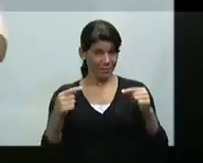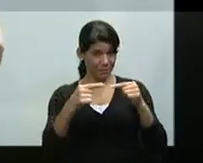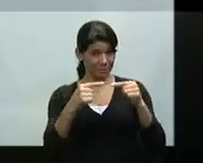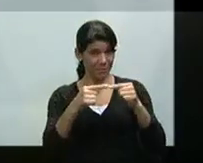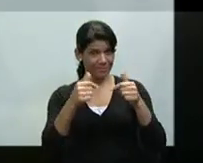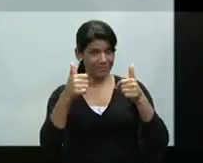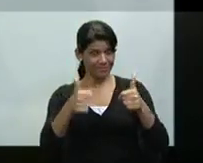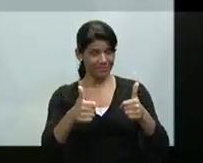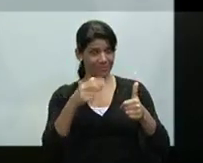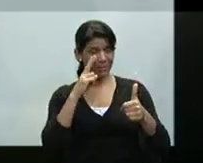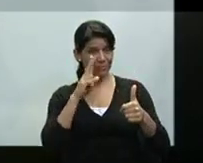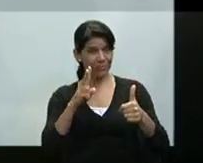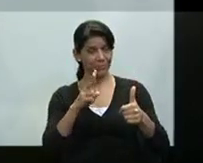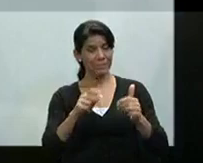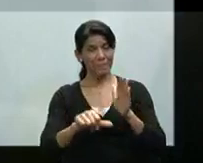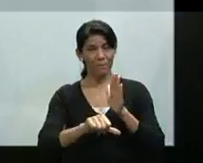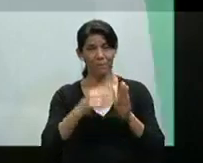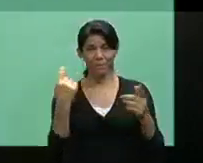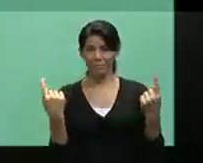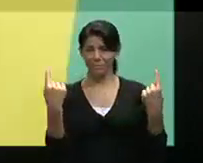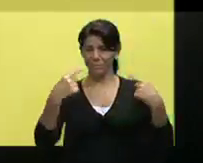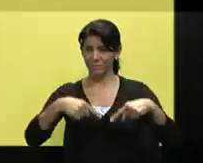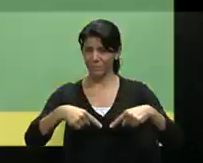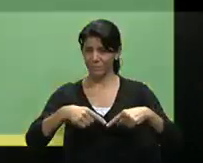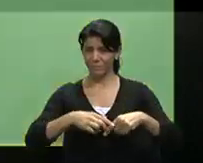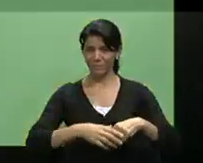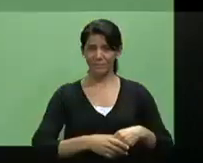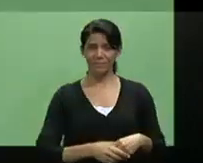Combinado? Então vamos a esse primeiro desafio.